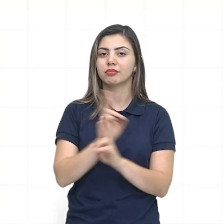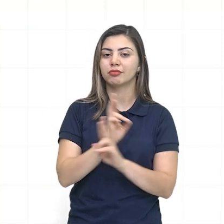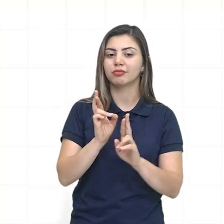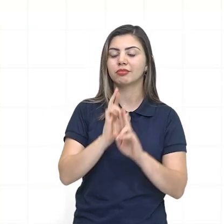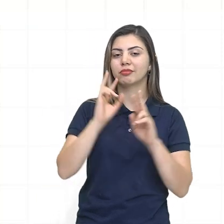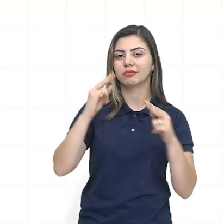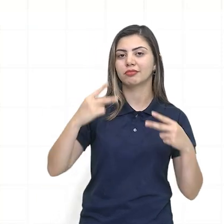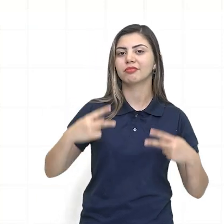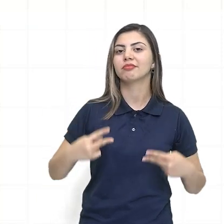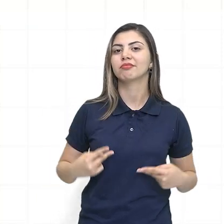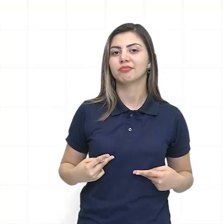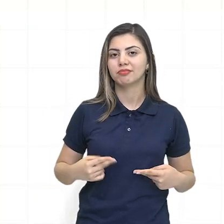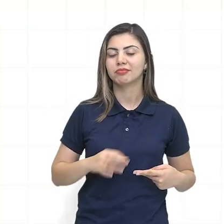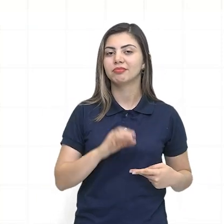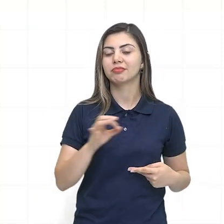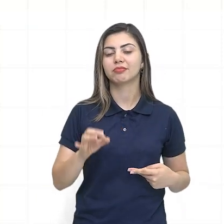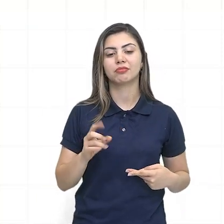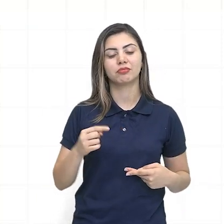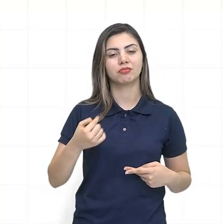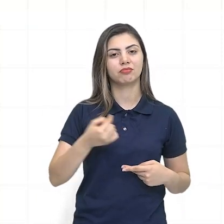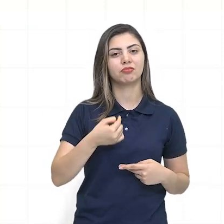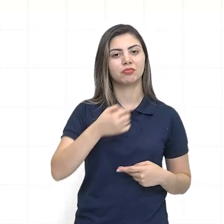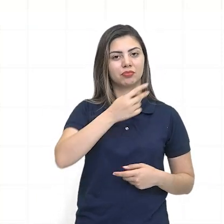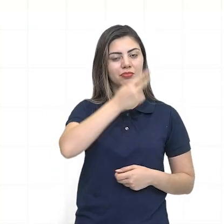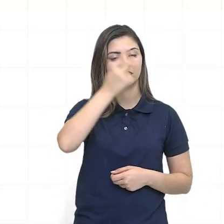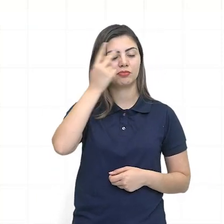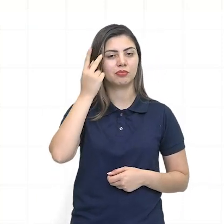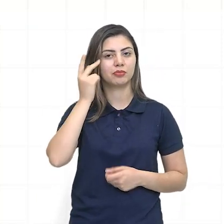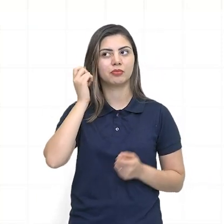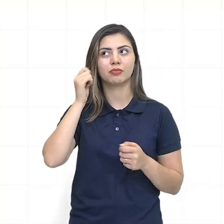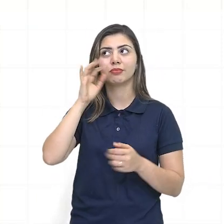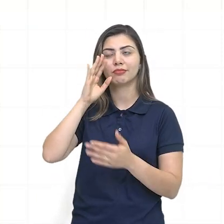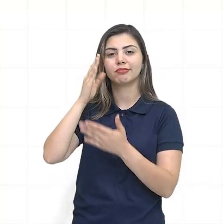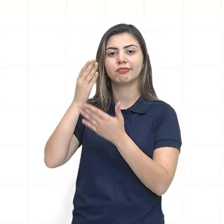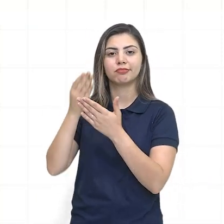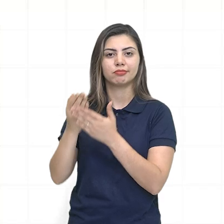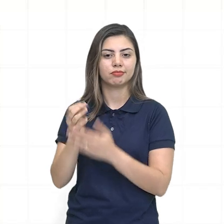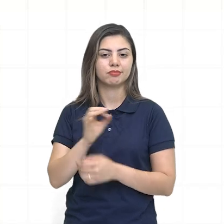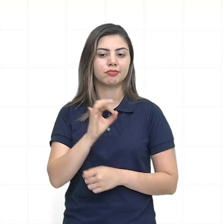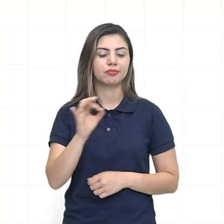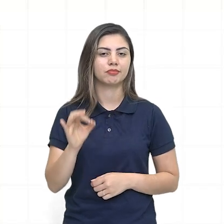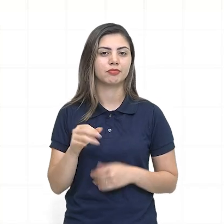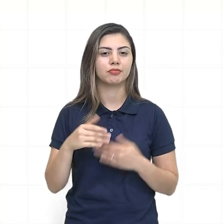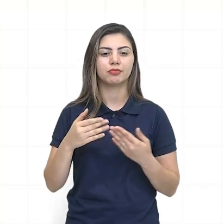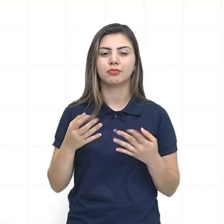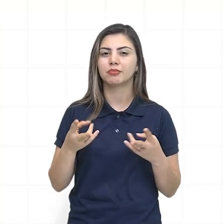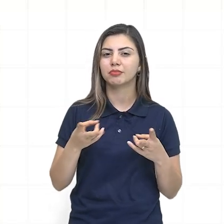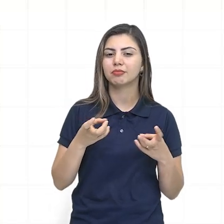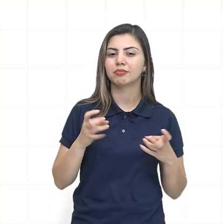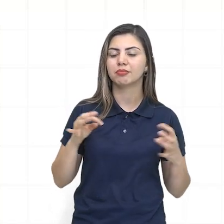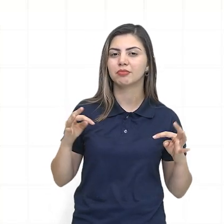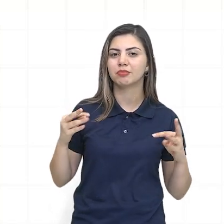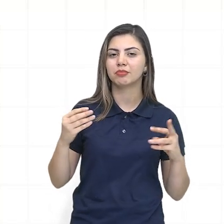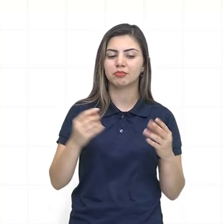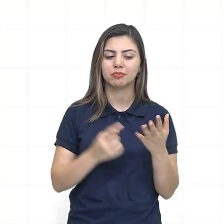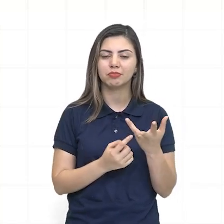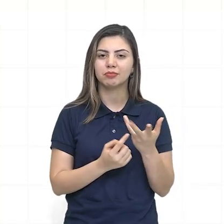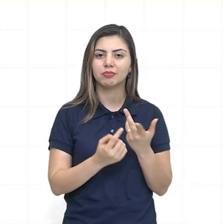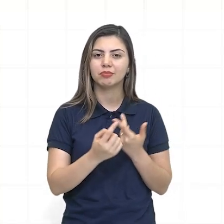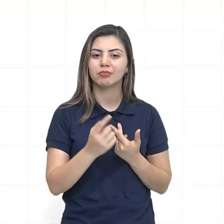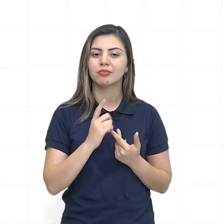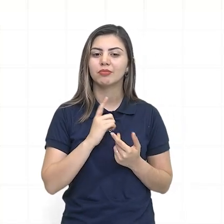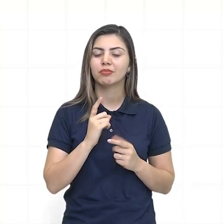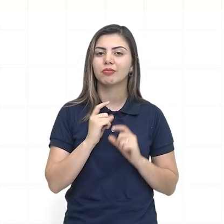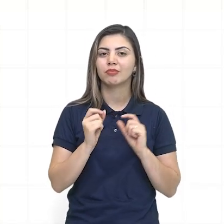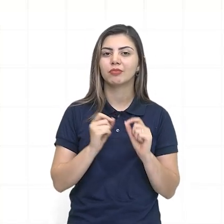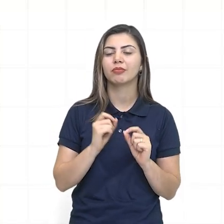humano, e a pessoa humana que vai acreditar. Então, por trás de tudo isso, nós temos uma